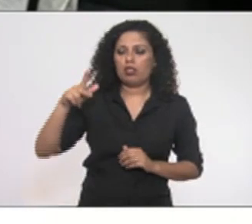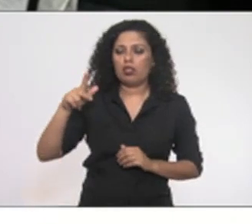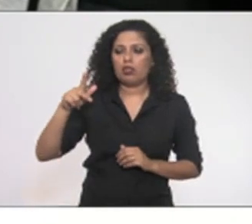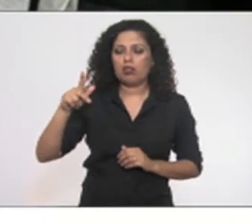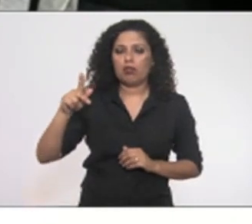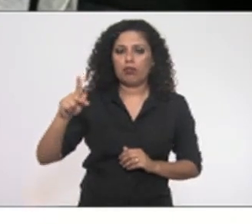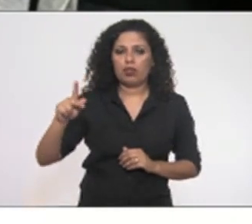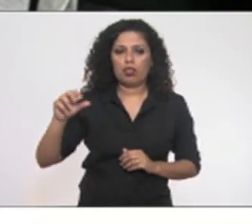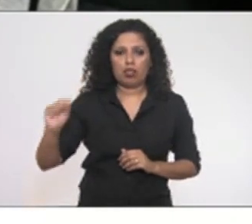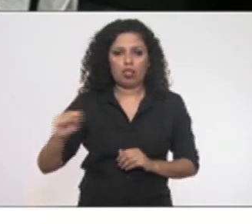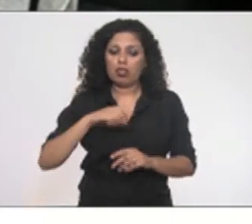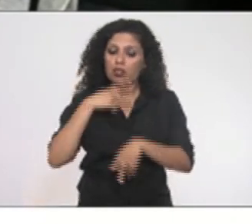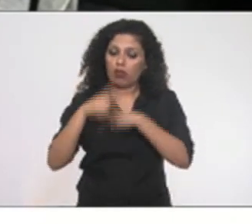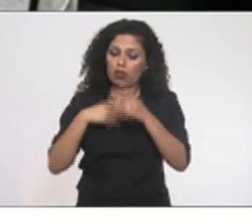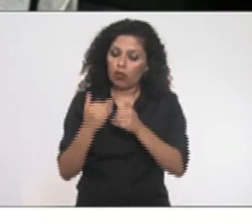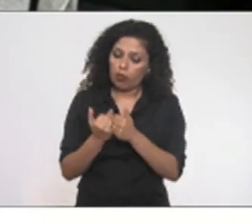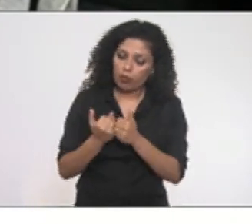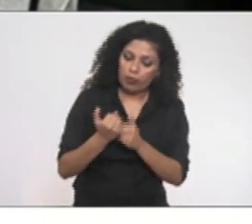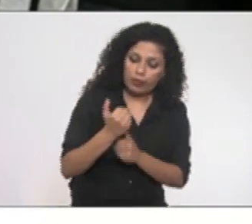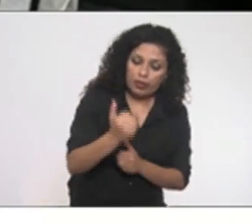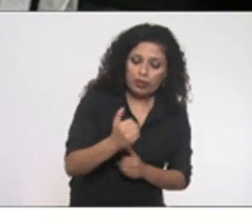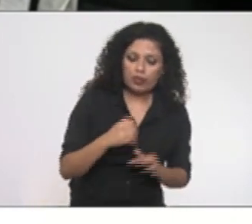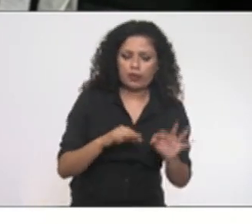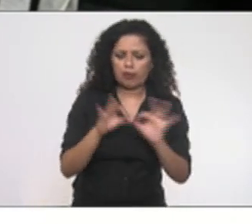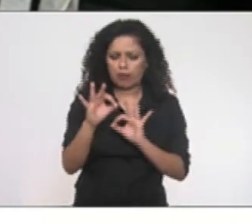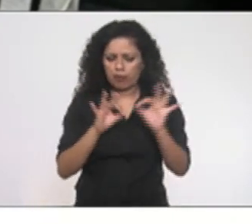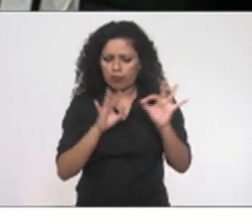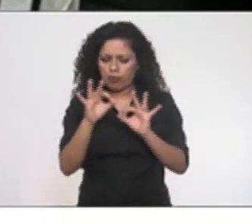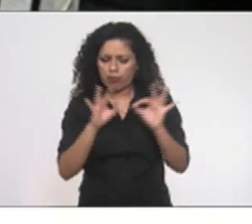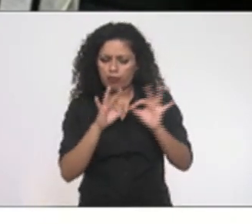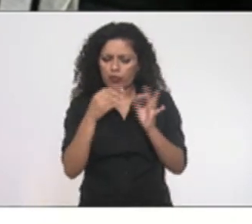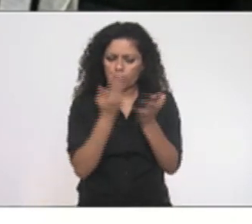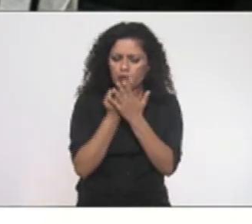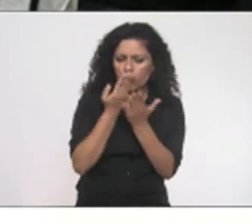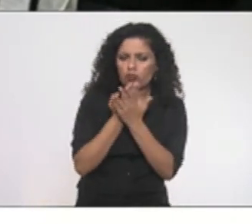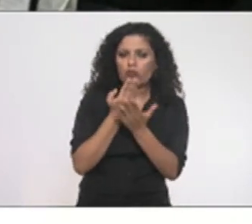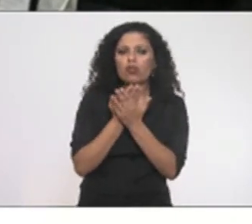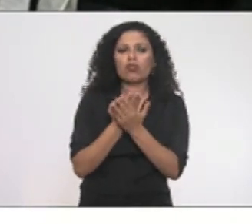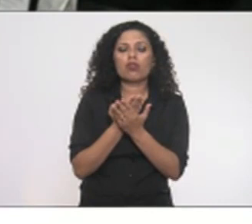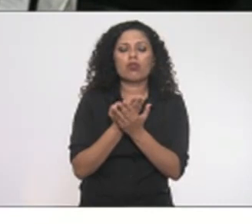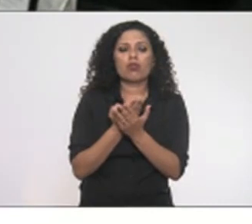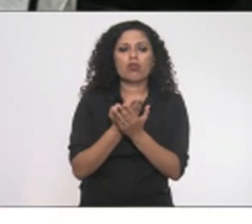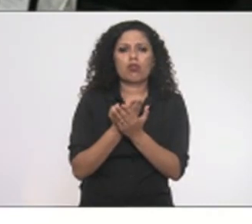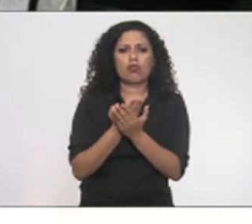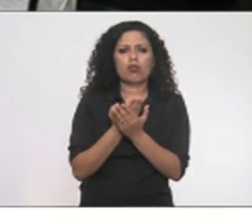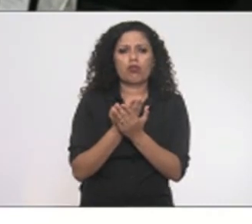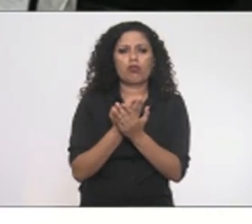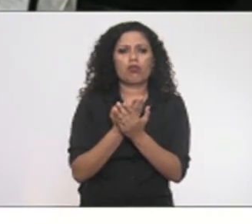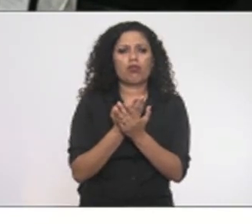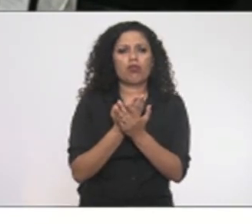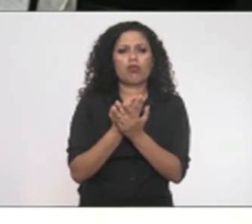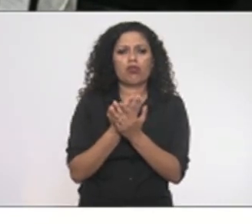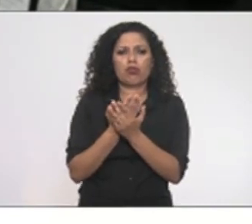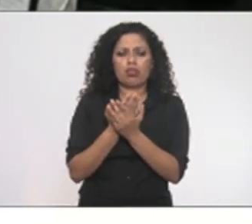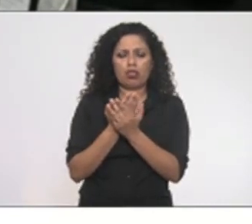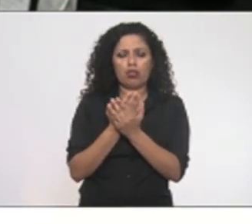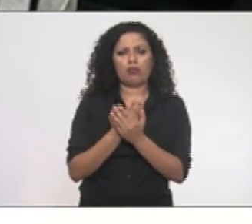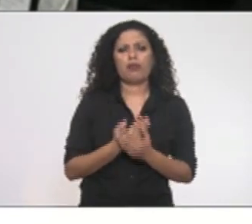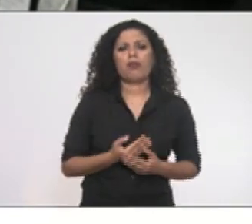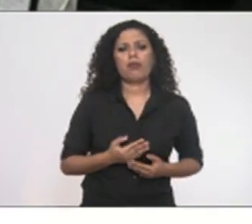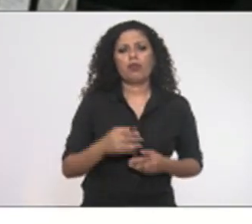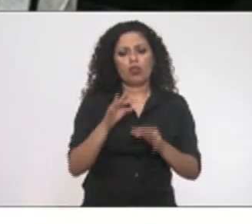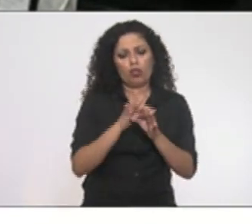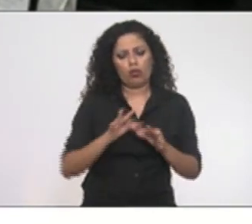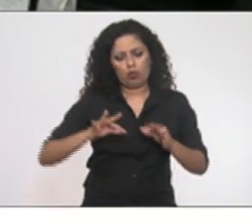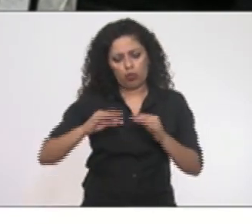desenvolver a expertise. Eles já estão fazendo programação e estão estudando assumir toda a parte de manutenção também. Toda